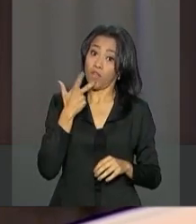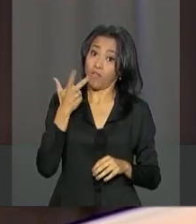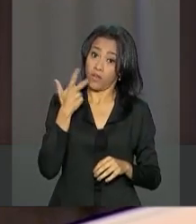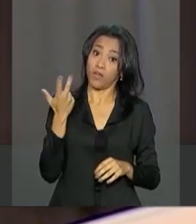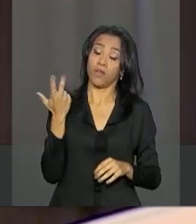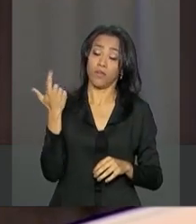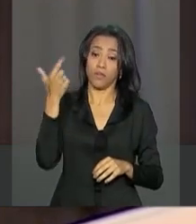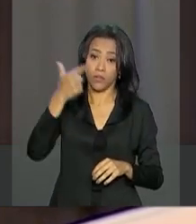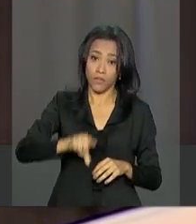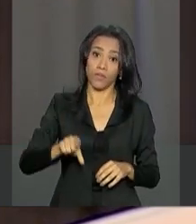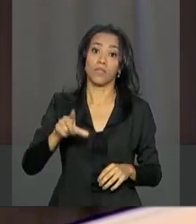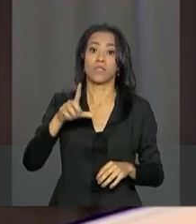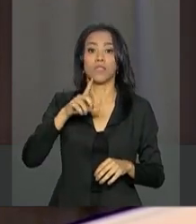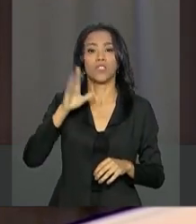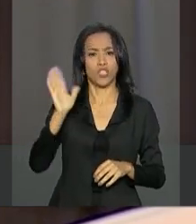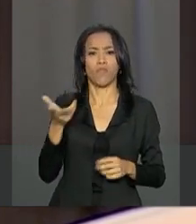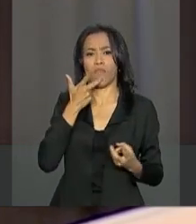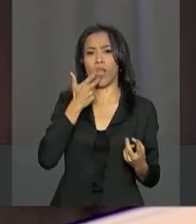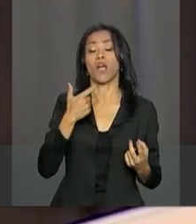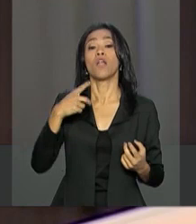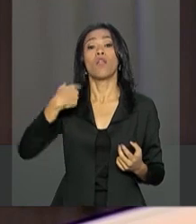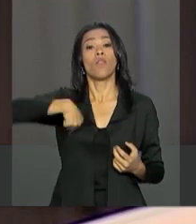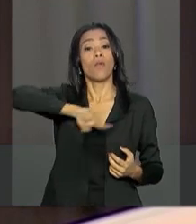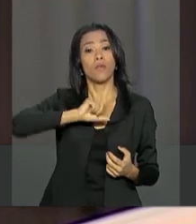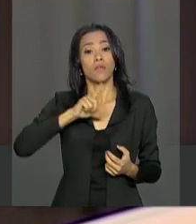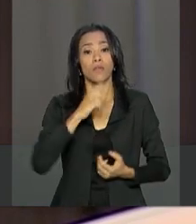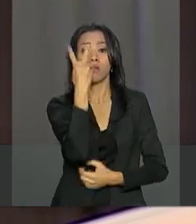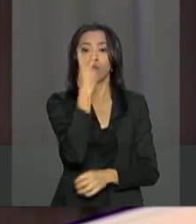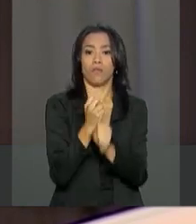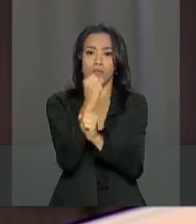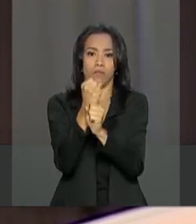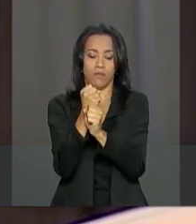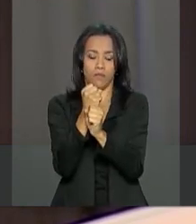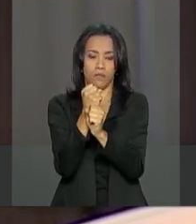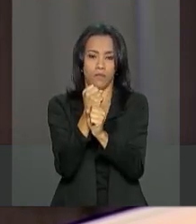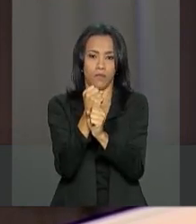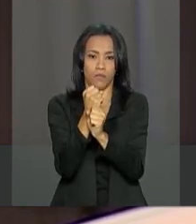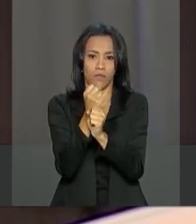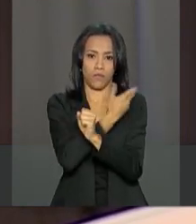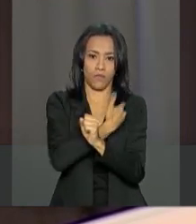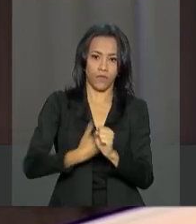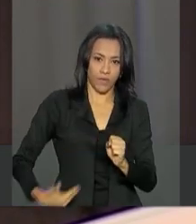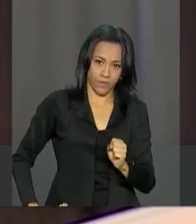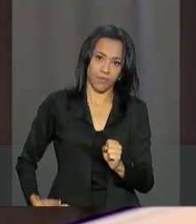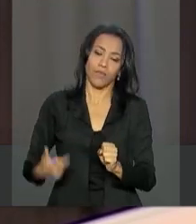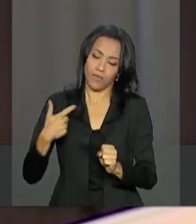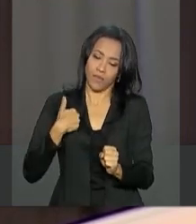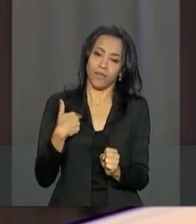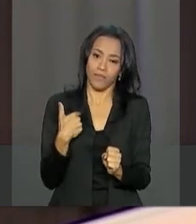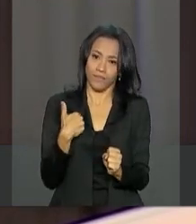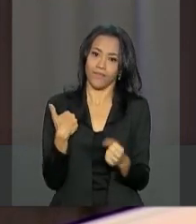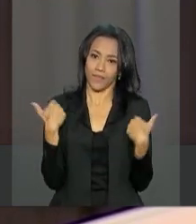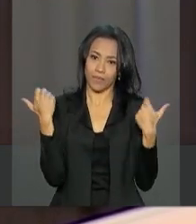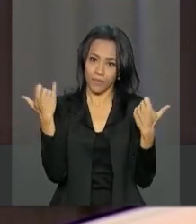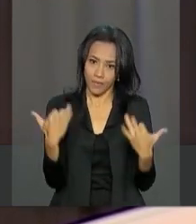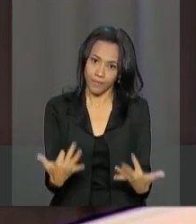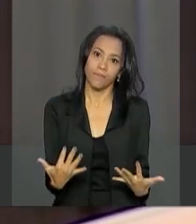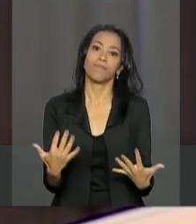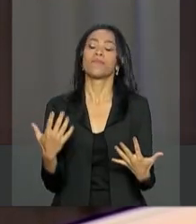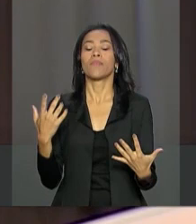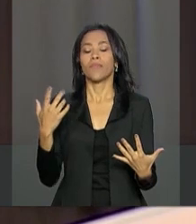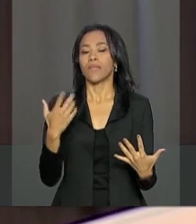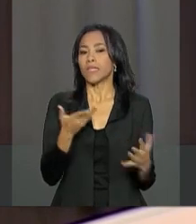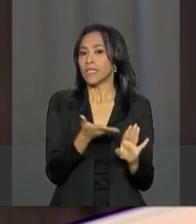Marcos Jorge. Nós temos apenas 2 anos de governo. Convenhamos, eu, para ser muito franco, os senhores sabem que houve uma